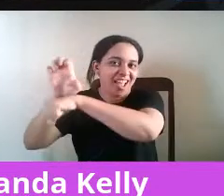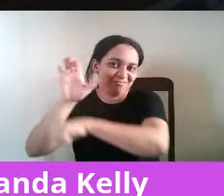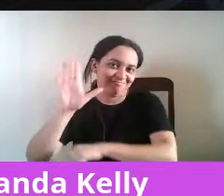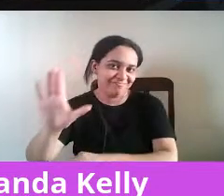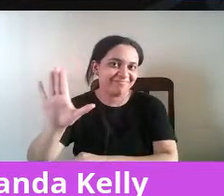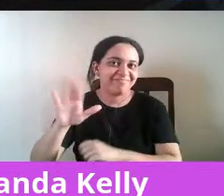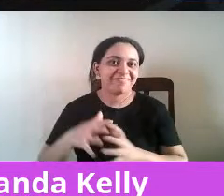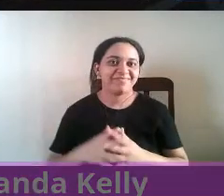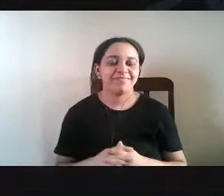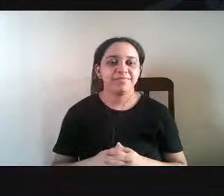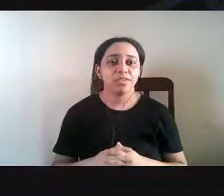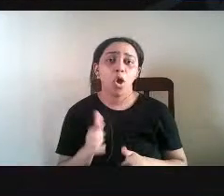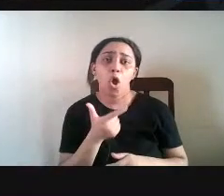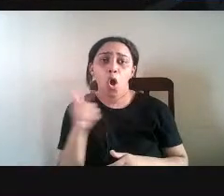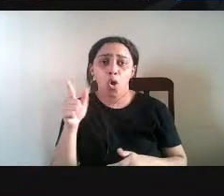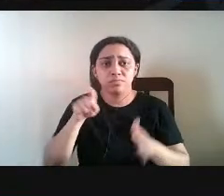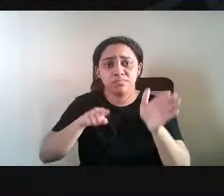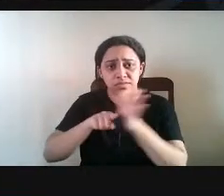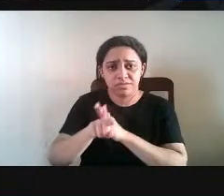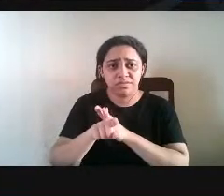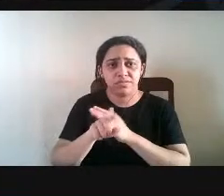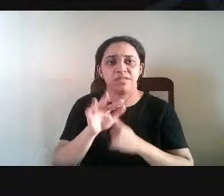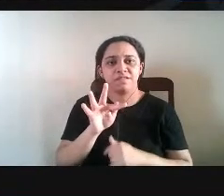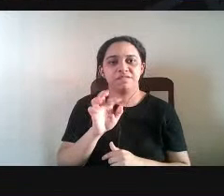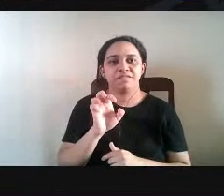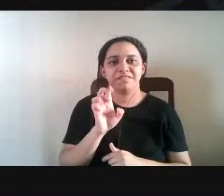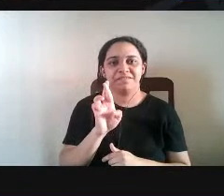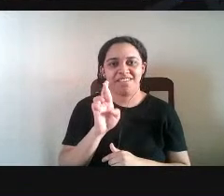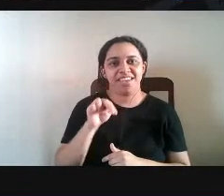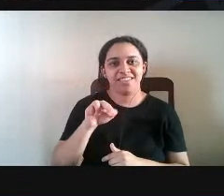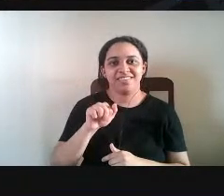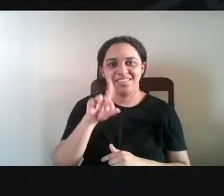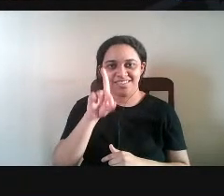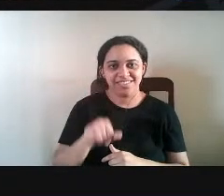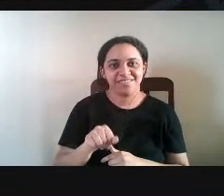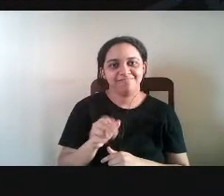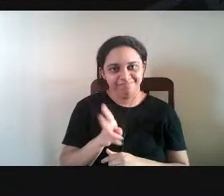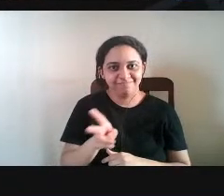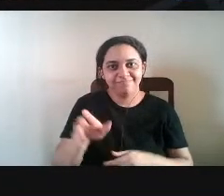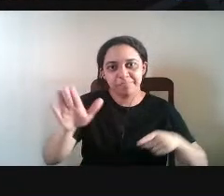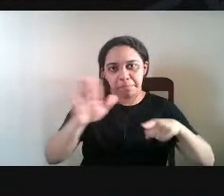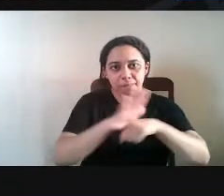É. Tem uma outra pergunta aqui também da Fernanda. Né?